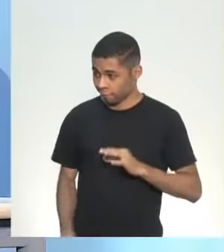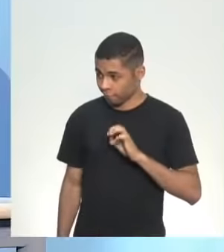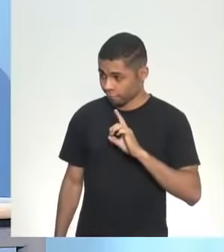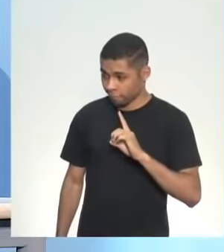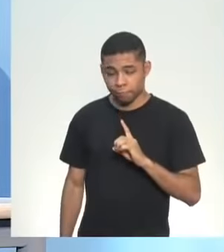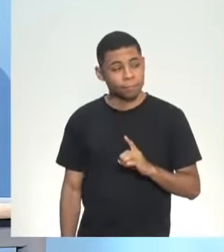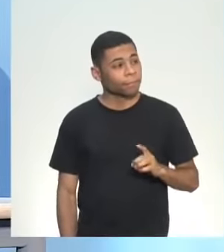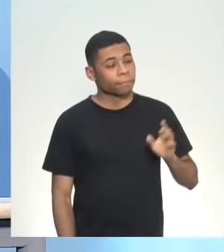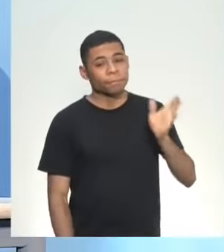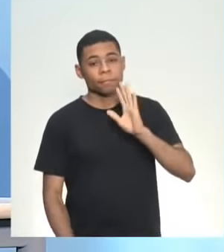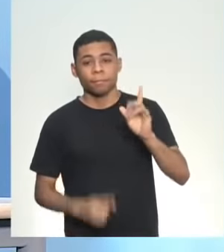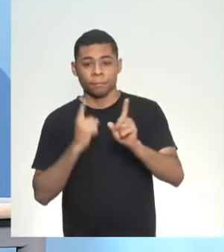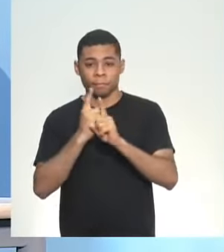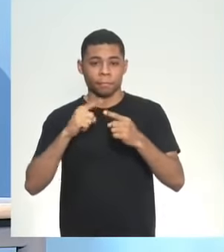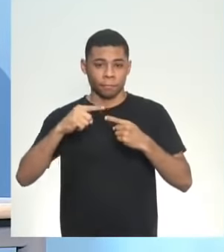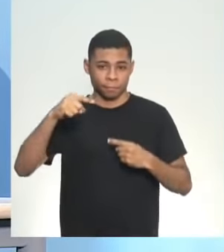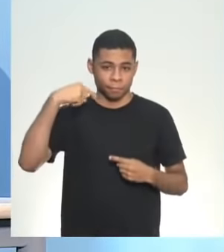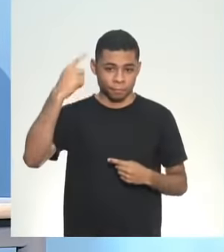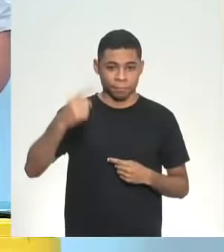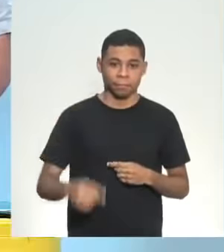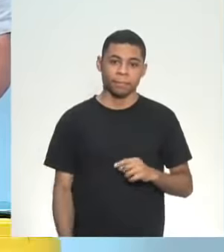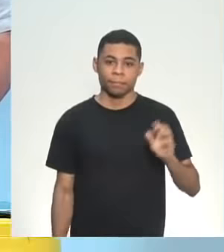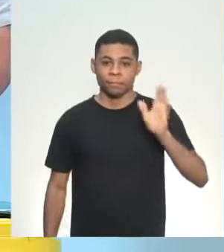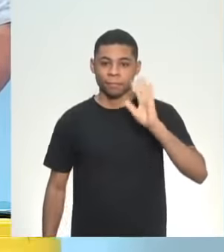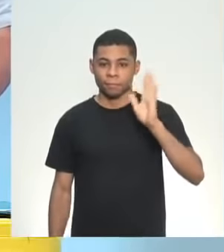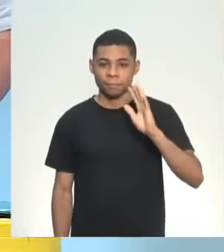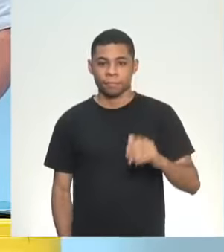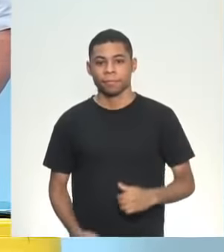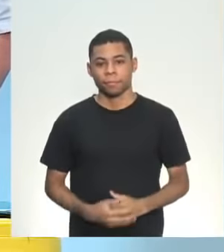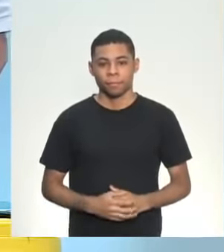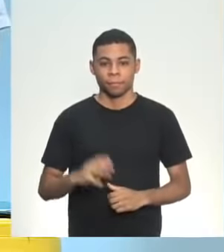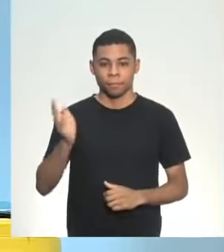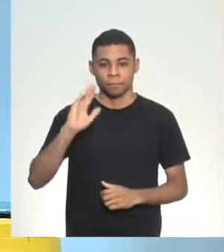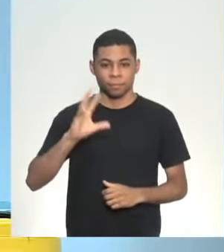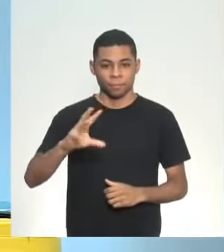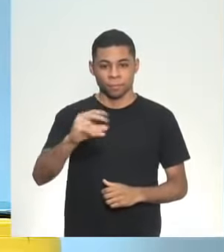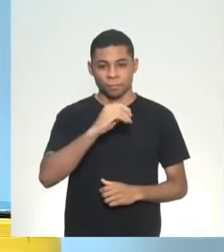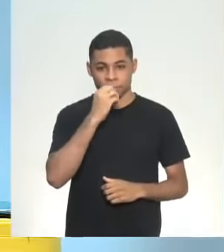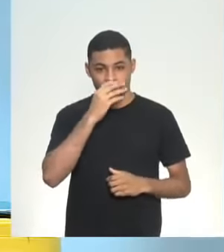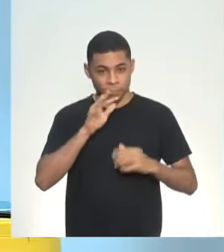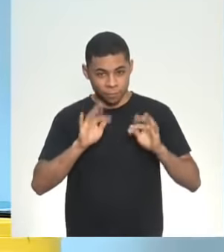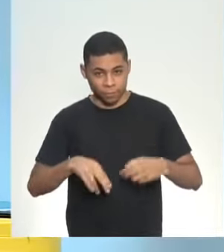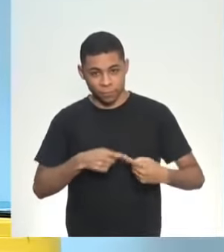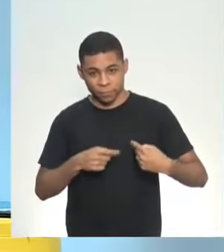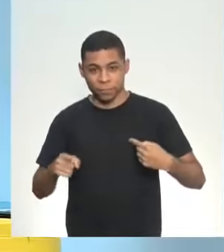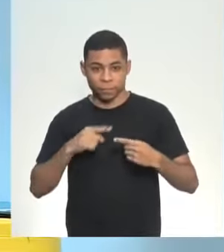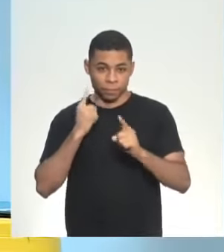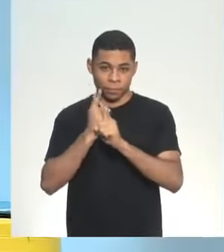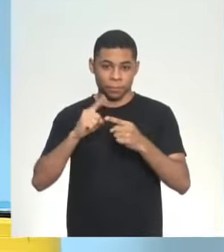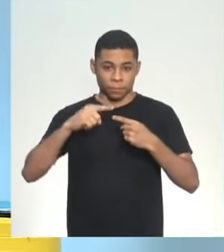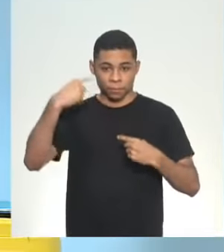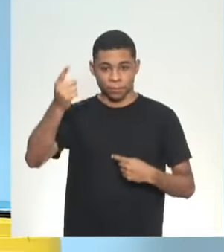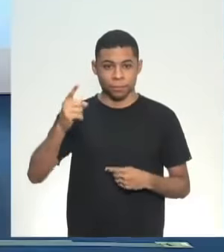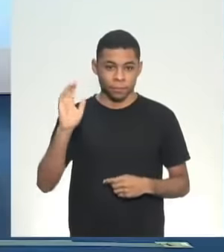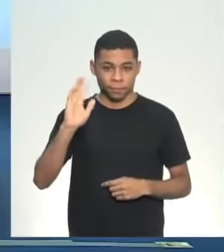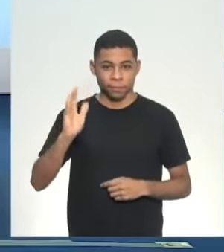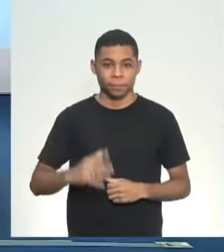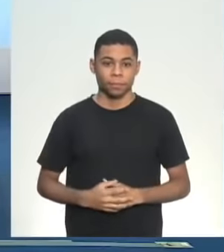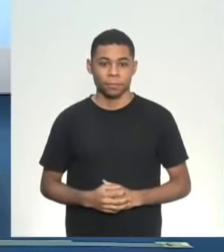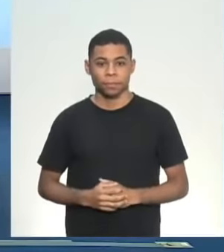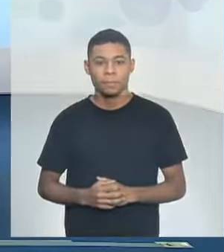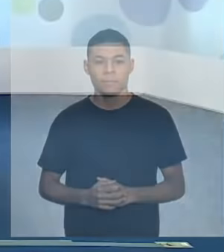daí você se u next week we Cross that with by everybody Have a nice Weekend See you next Friday